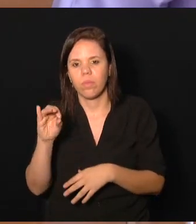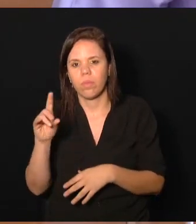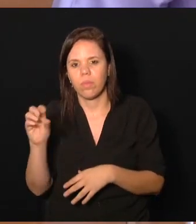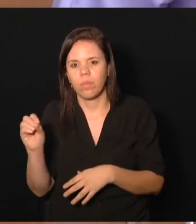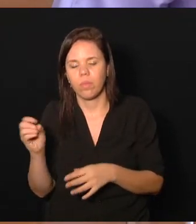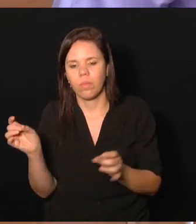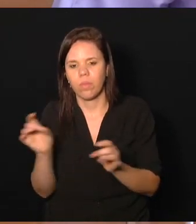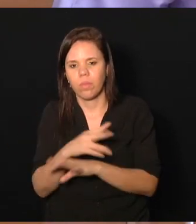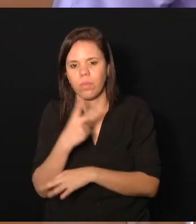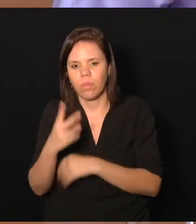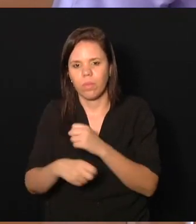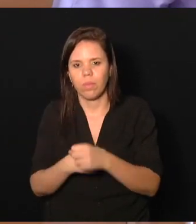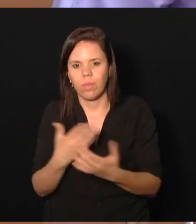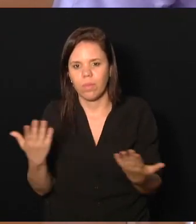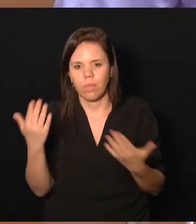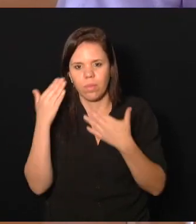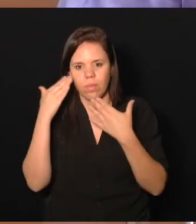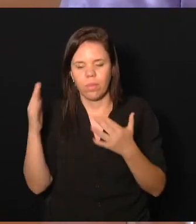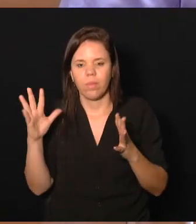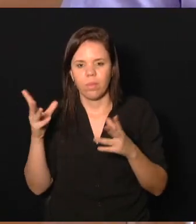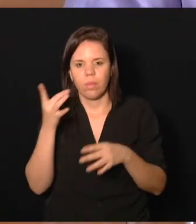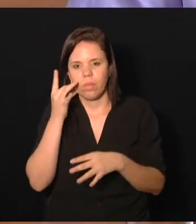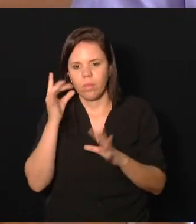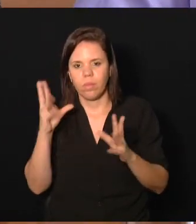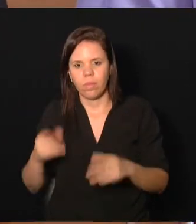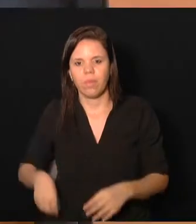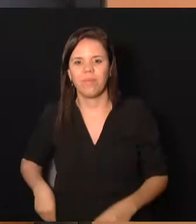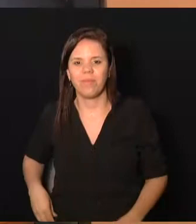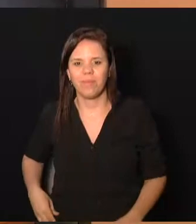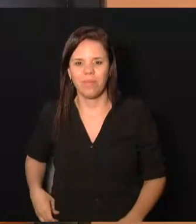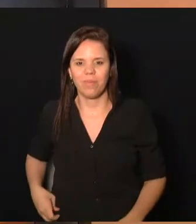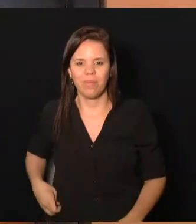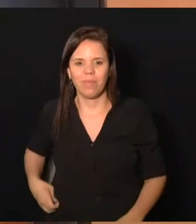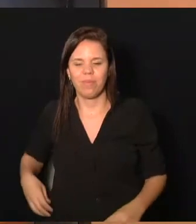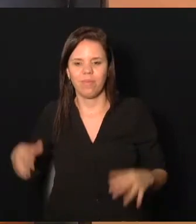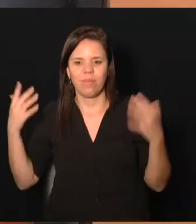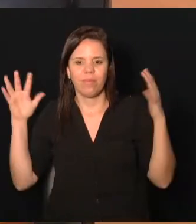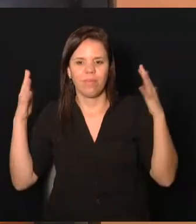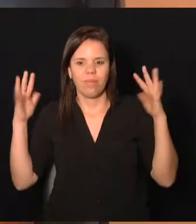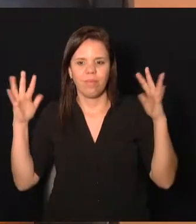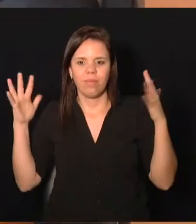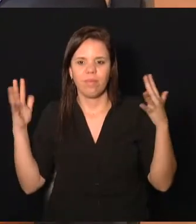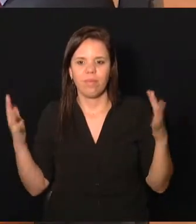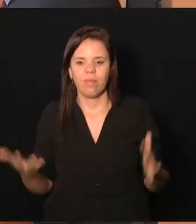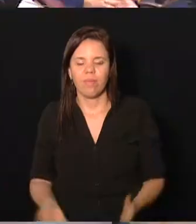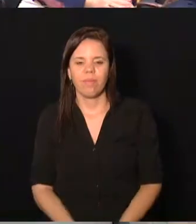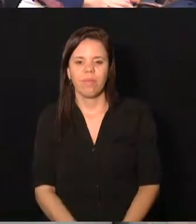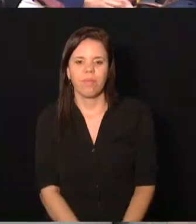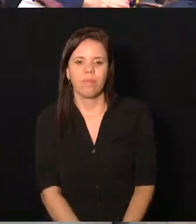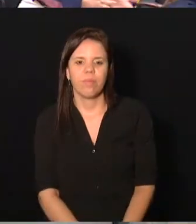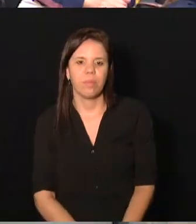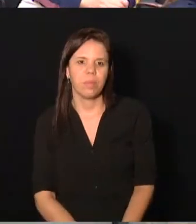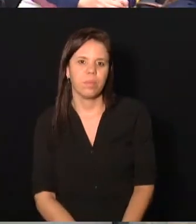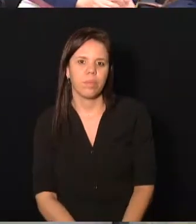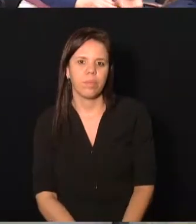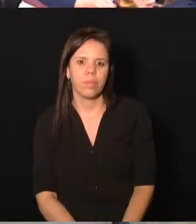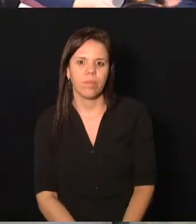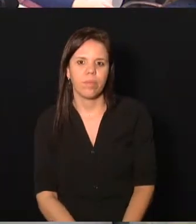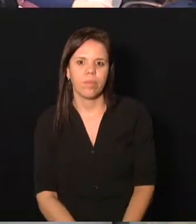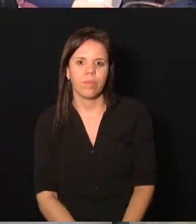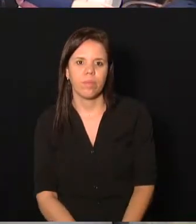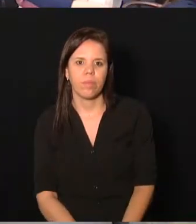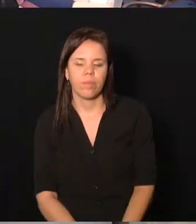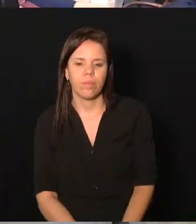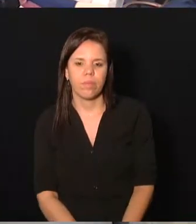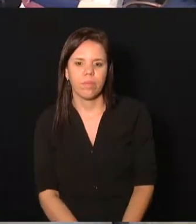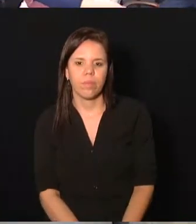anos. Muito obrigado pela presença de todos. Muito obrigado, amigo. Deus te abençoe, tá? Obrigado. Você